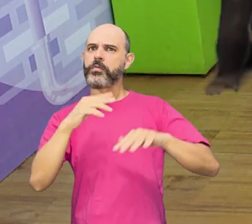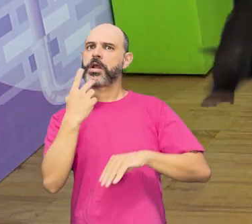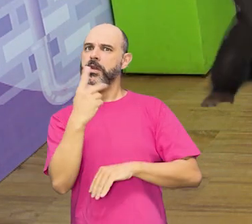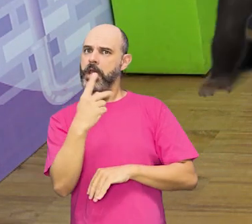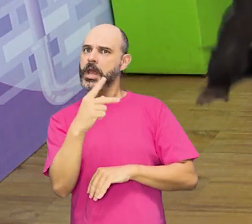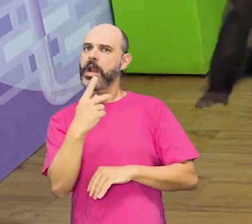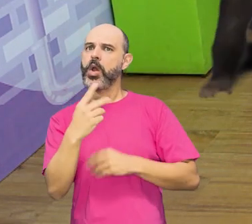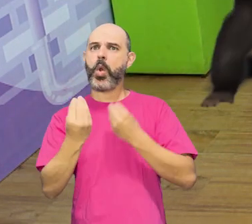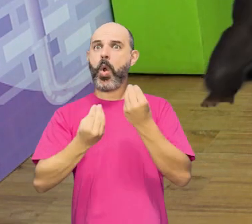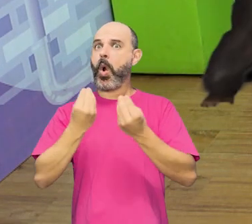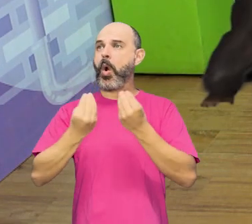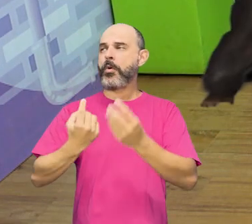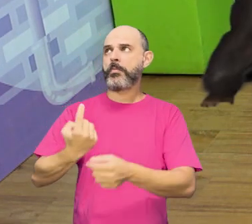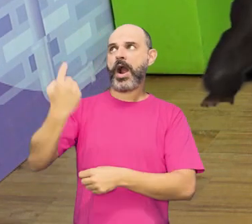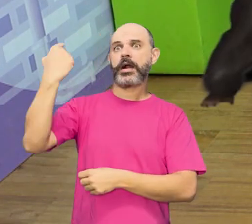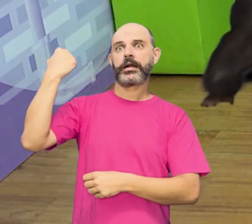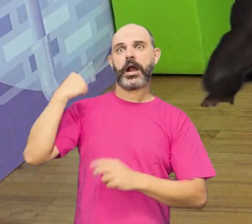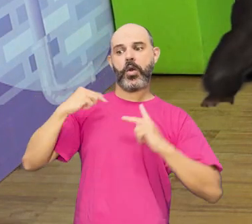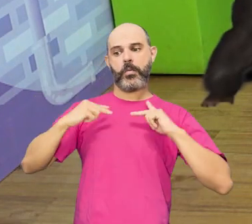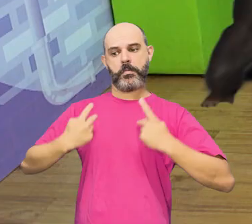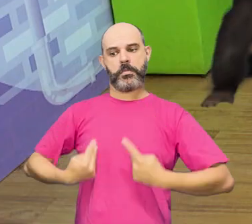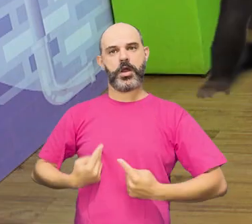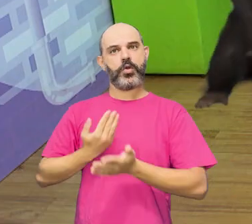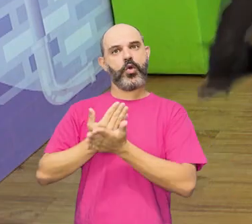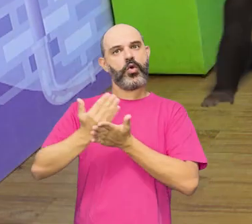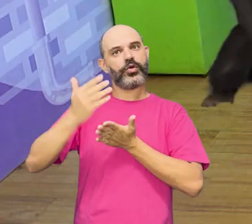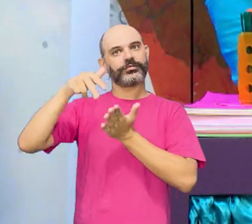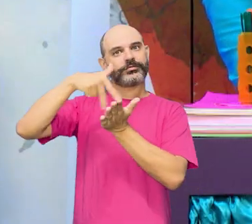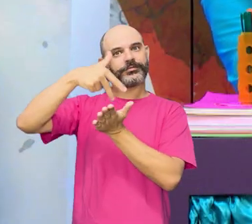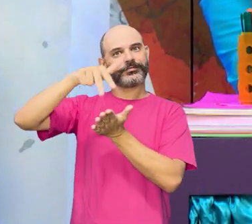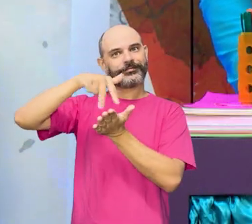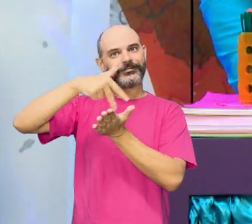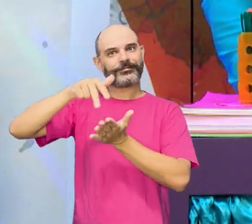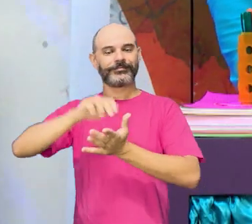chimpanzés dão pistas de como os humanos começaram a dançar.